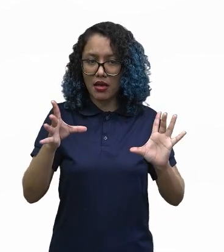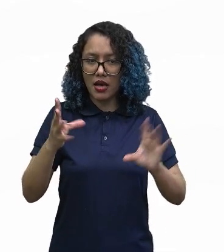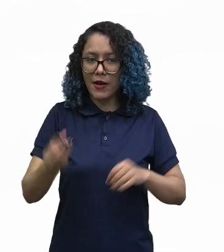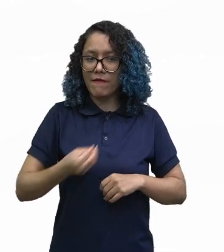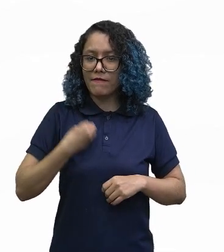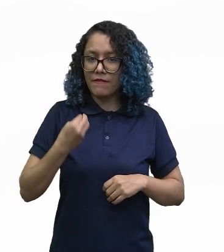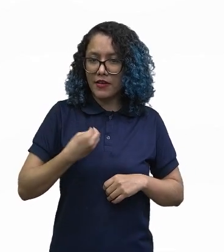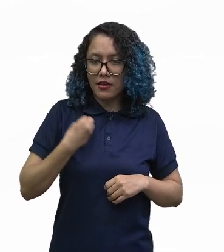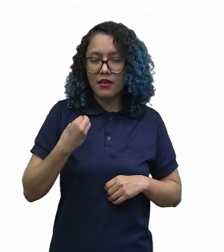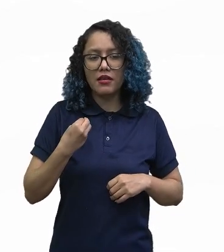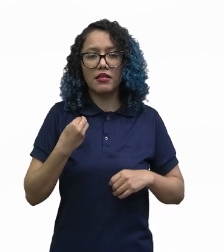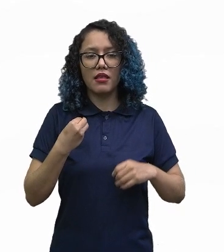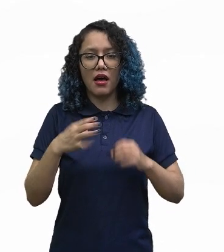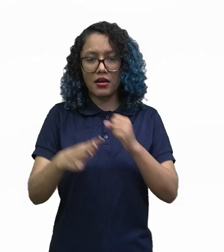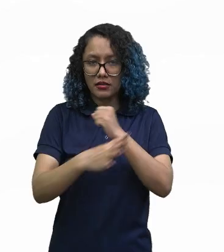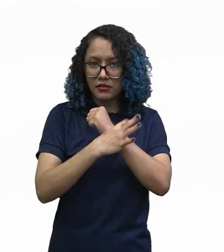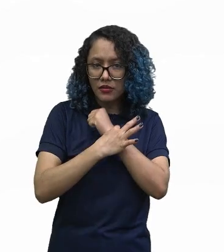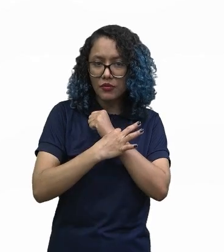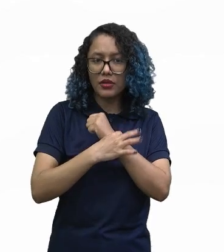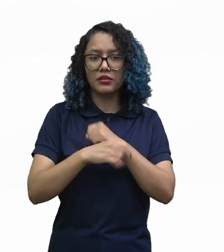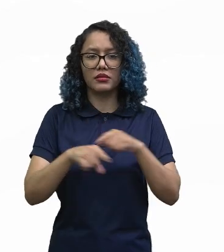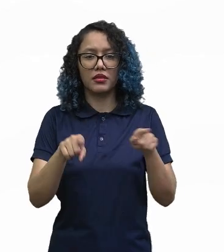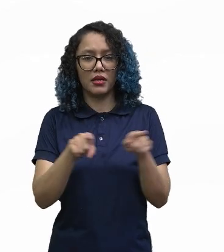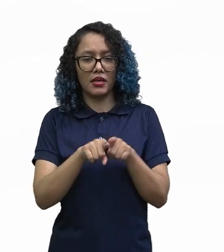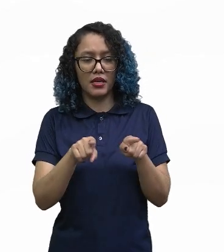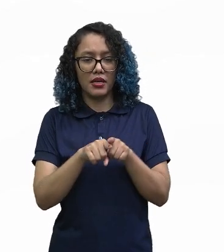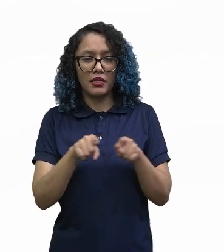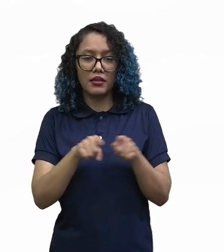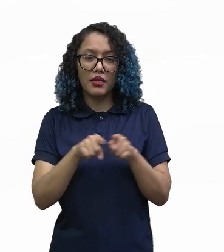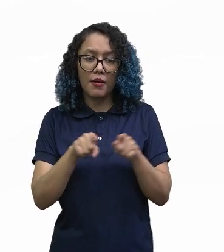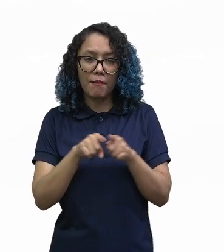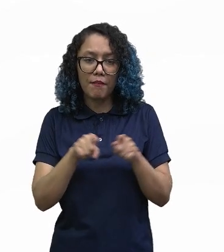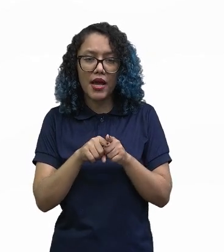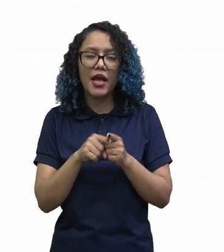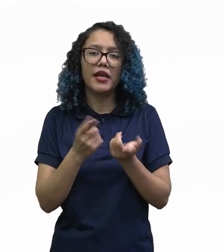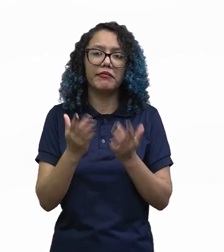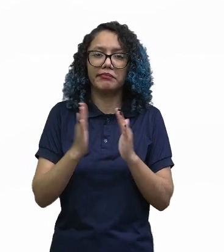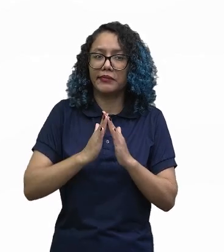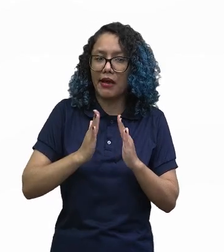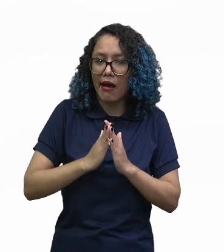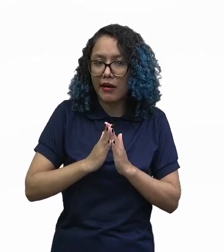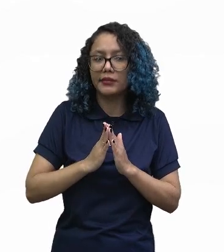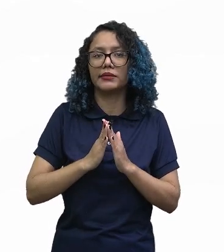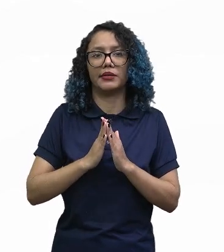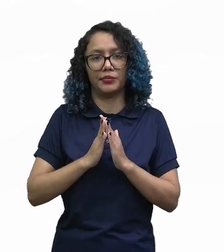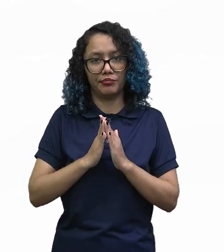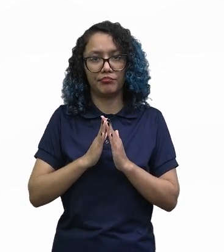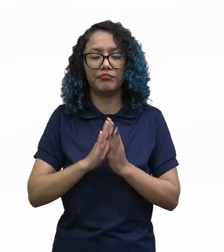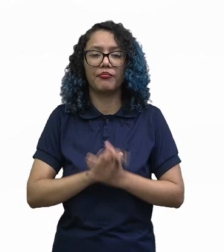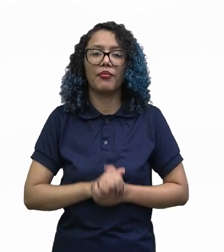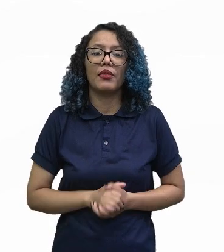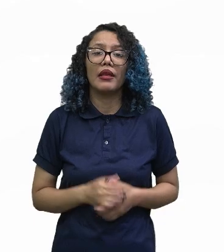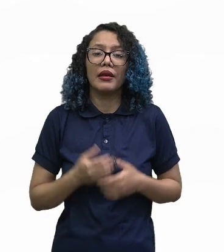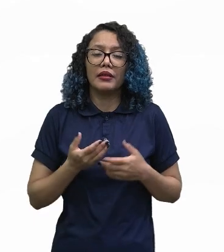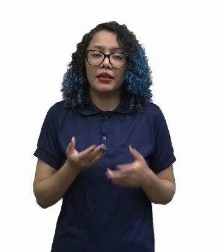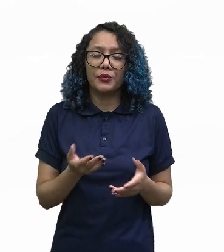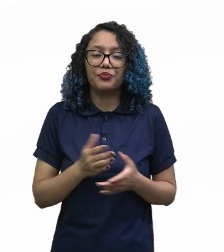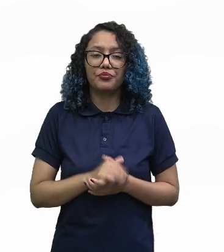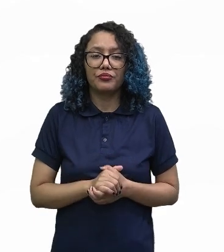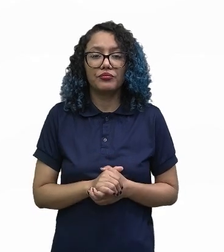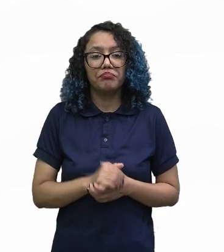a vida, a segurança e a propriedade. Então, a Constituição Federal